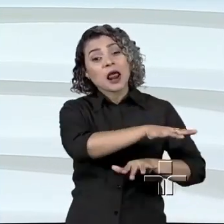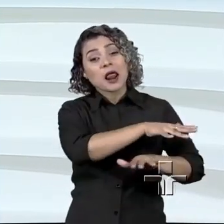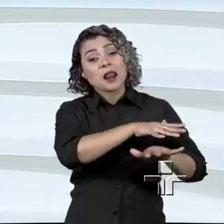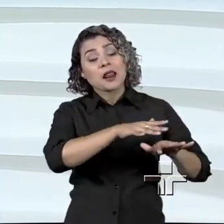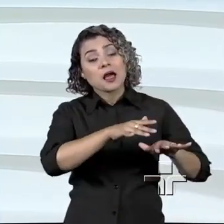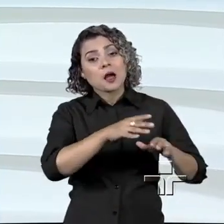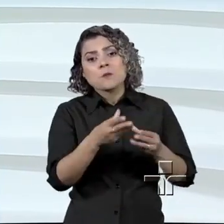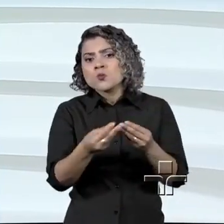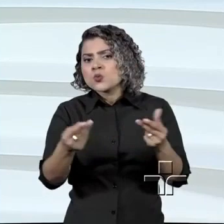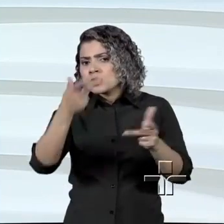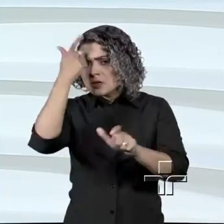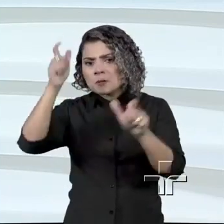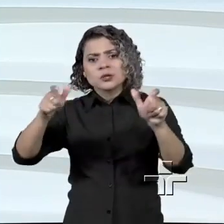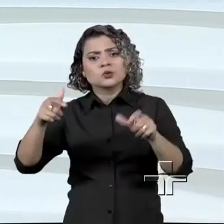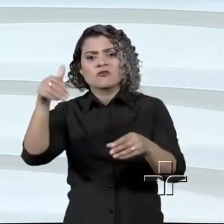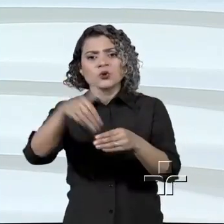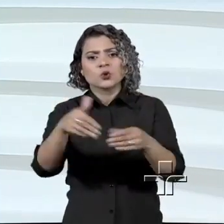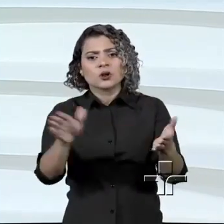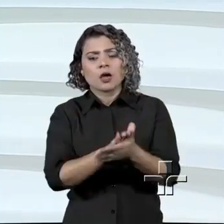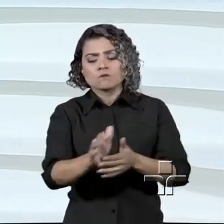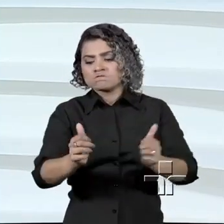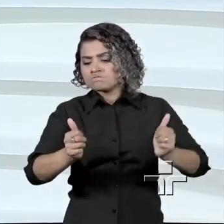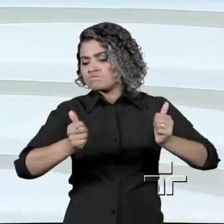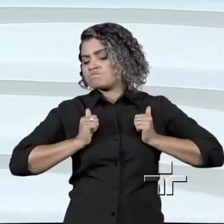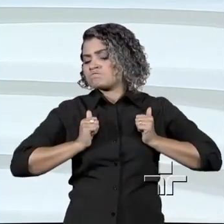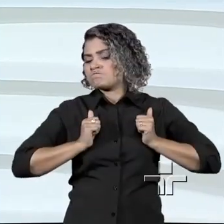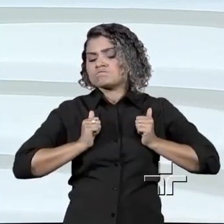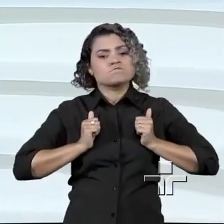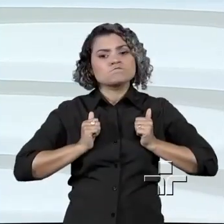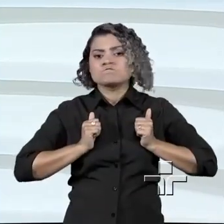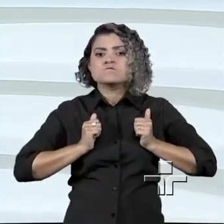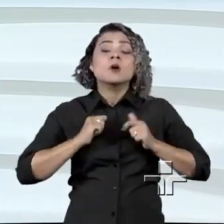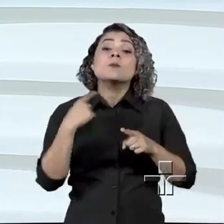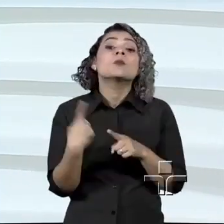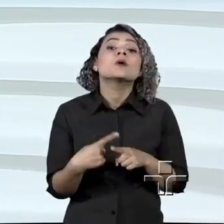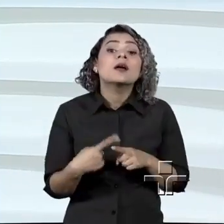deixou de votar porque esse partido não mais